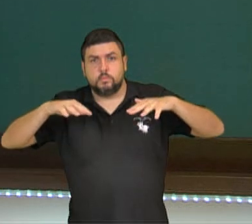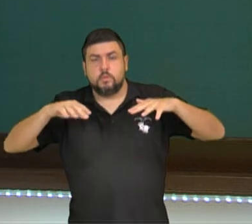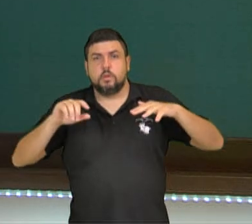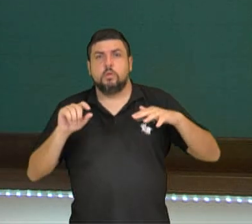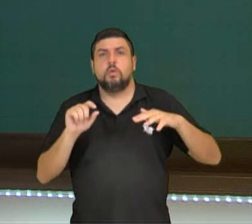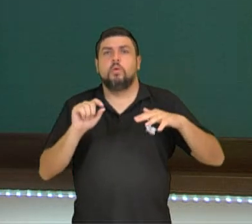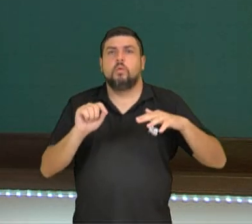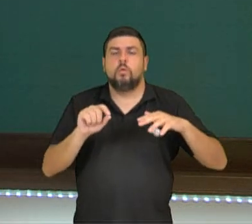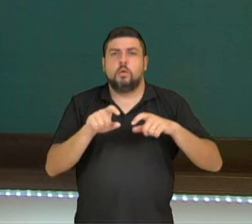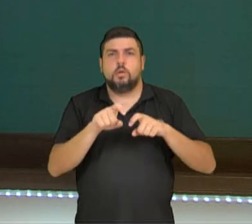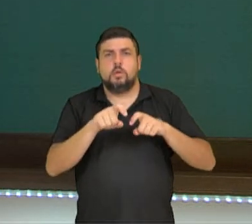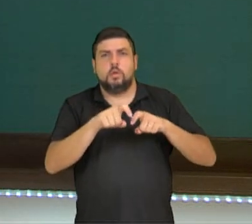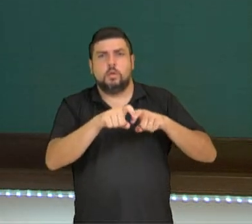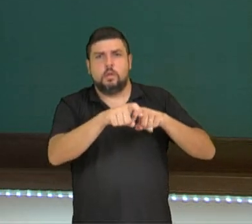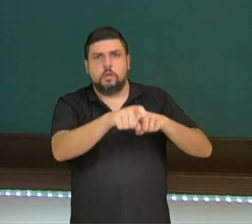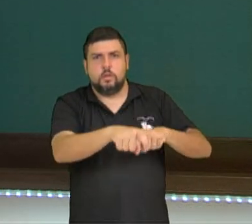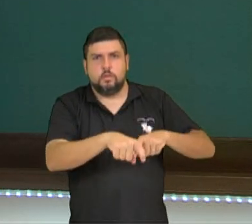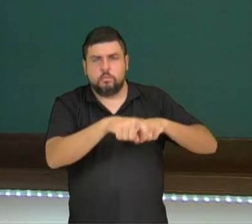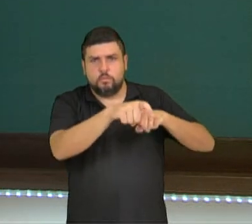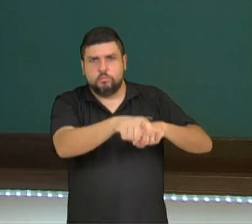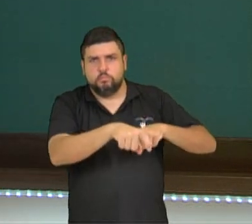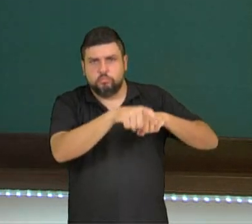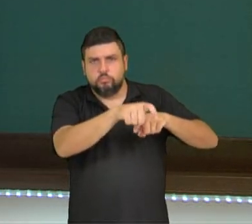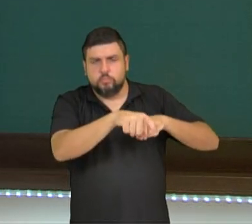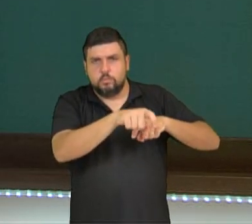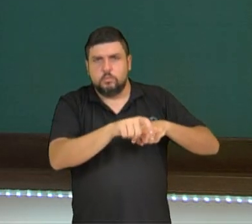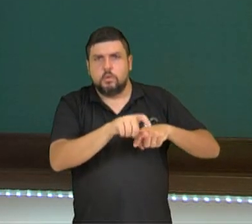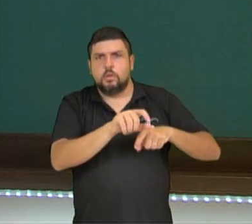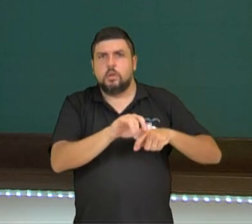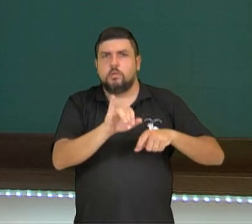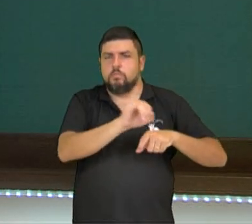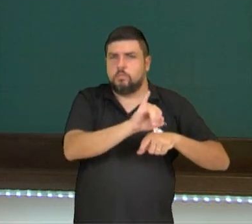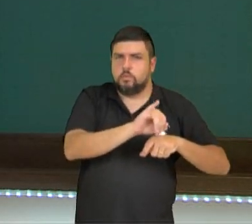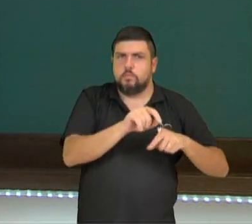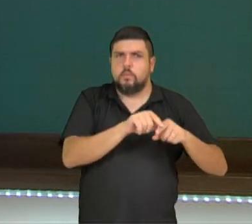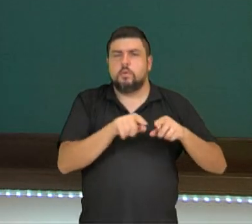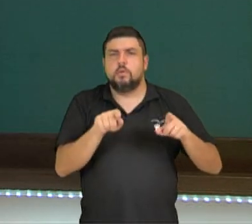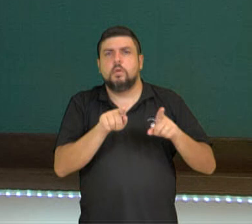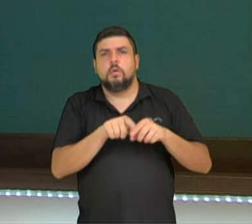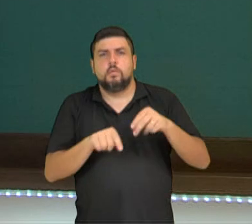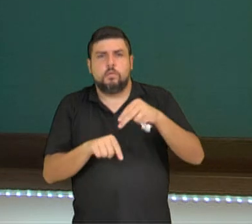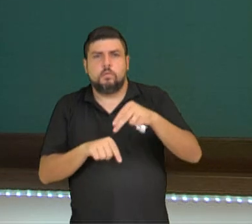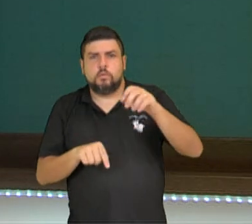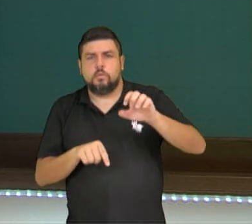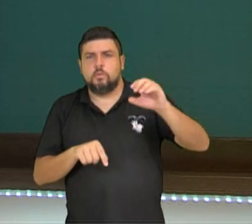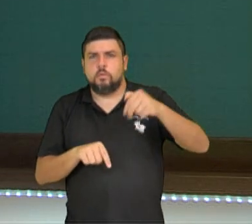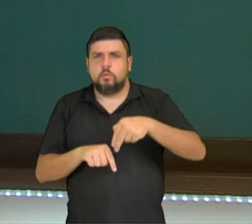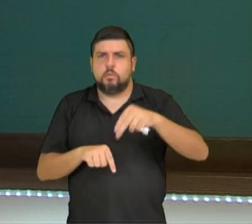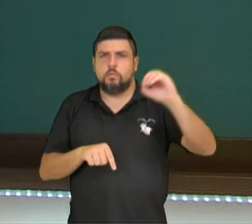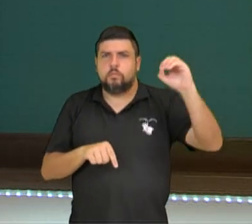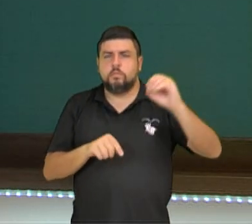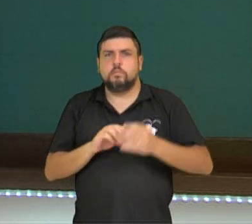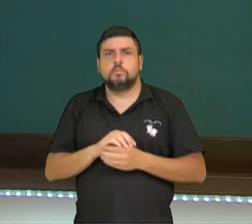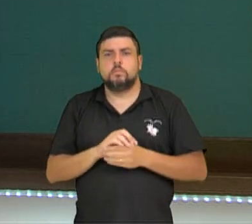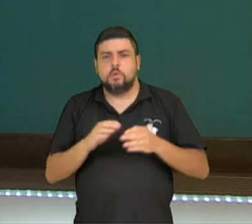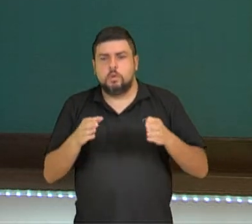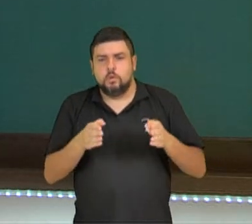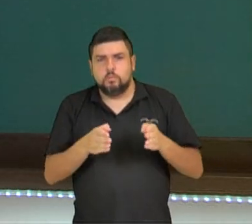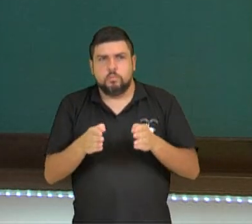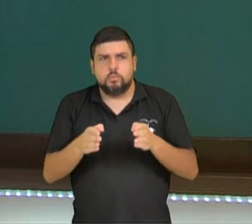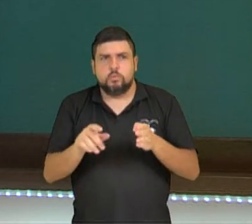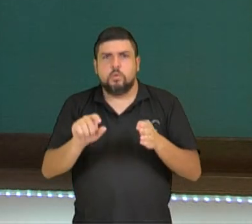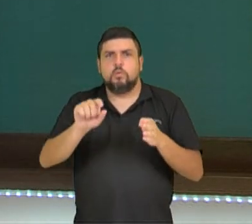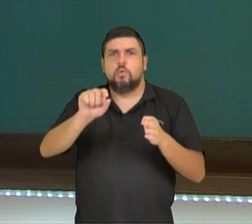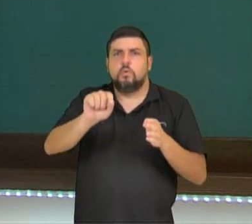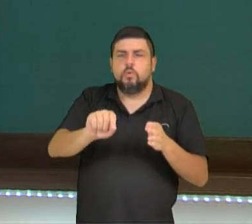de agricultura intensiva, né, na região central e no noroeste desta região. No Baixo Ivaí, nós vamos ter a